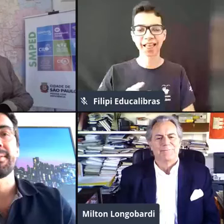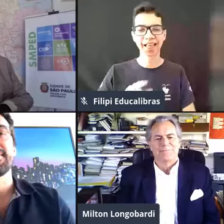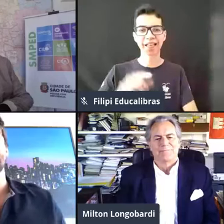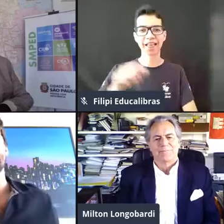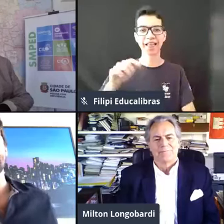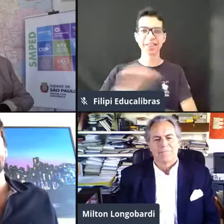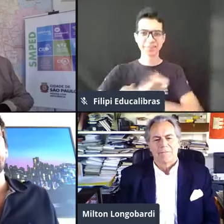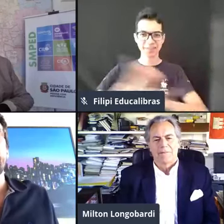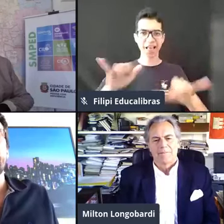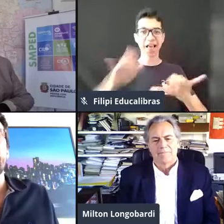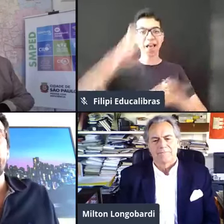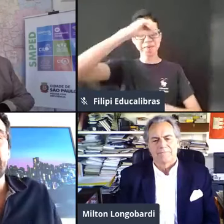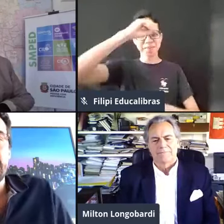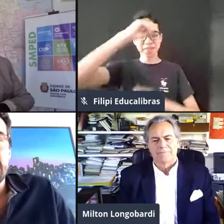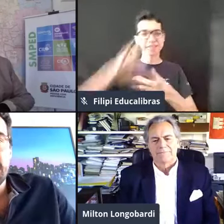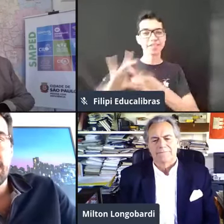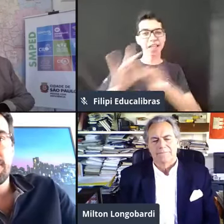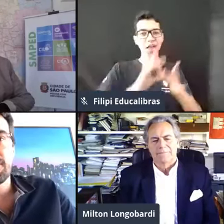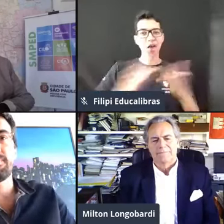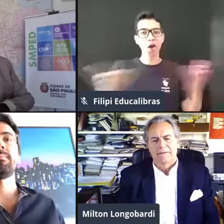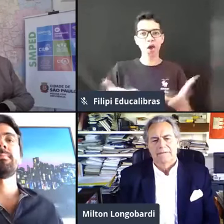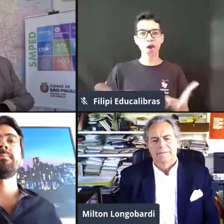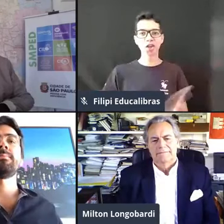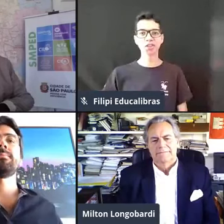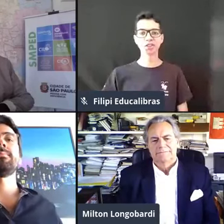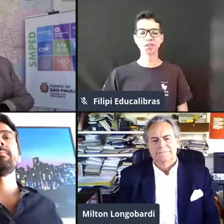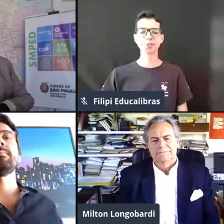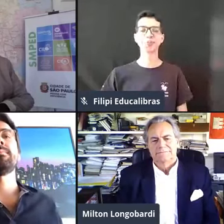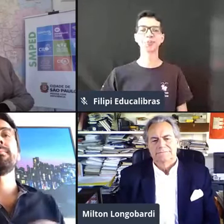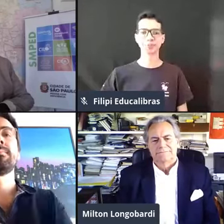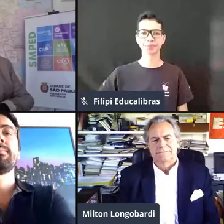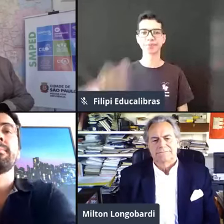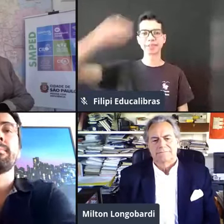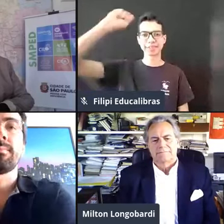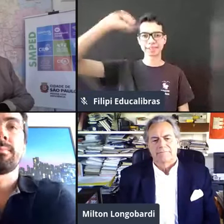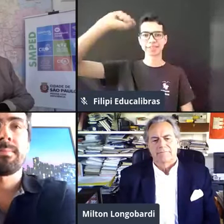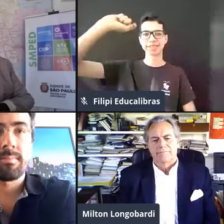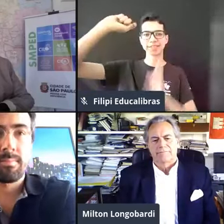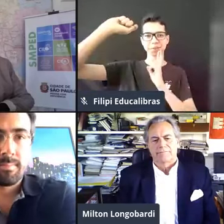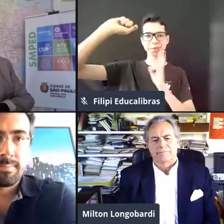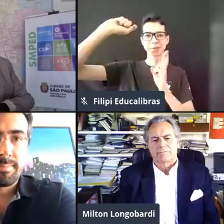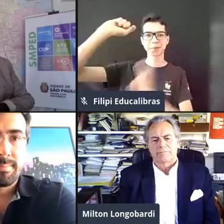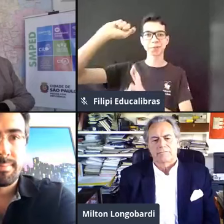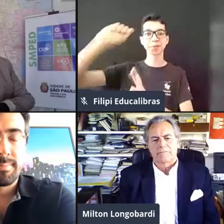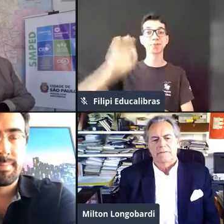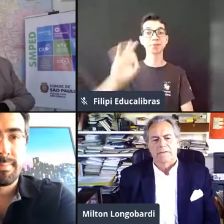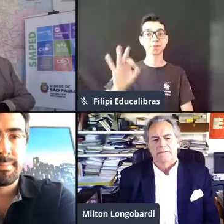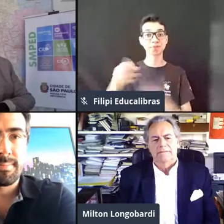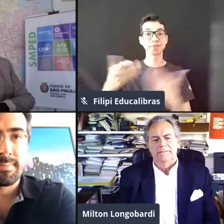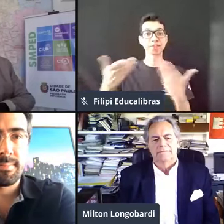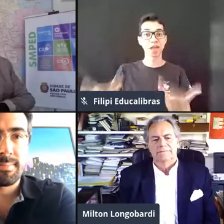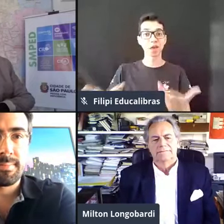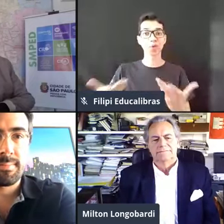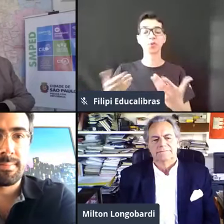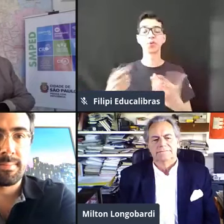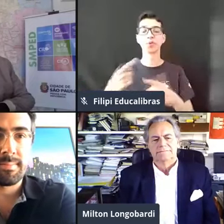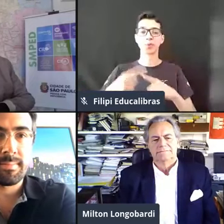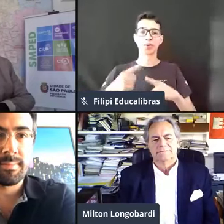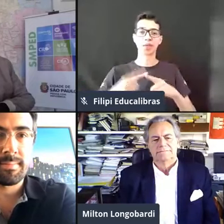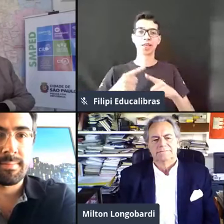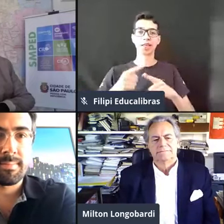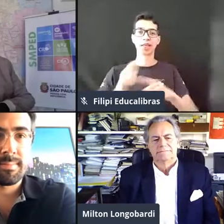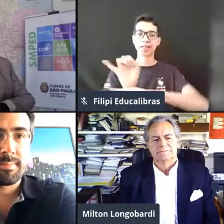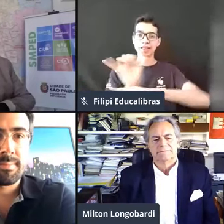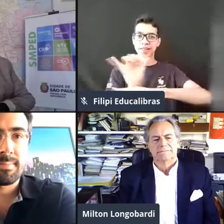lives elas são exatamente para isso, para continuar gerando e difundindo conhecimento, né,